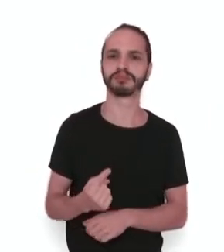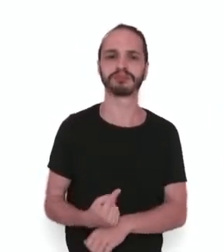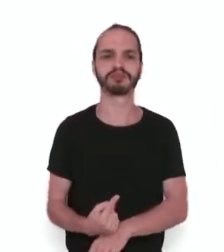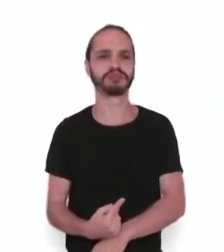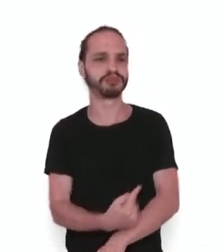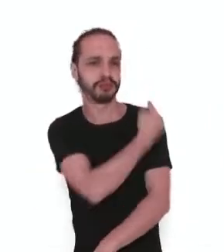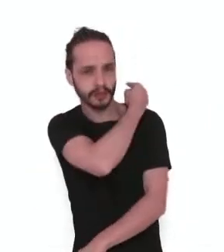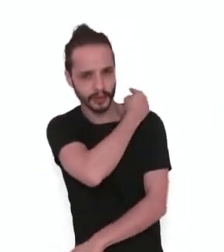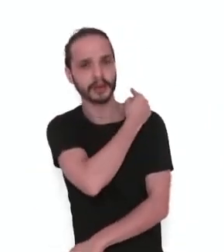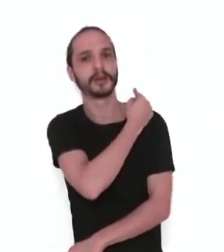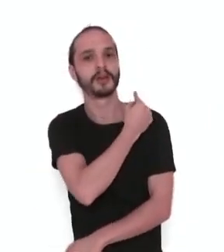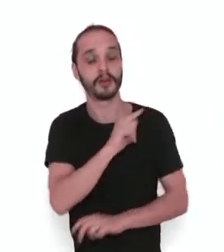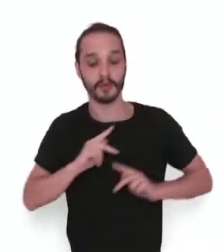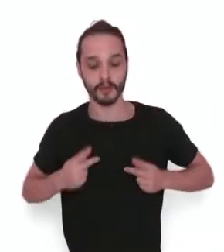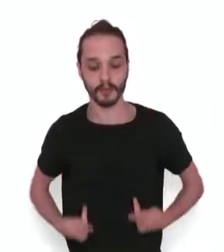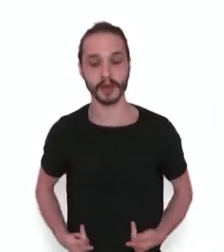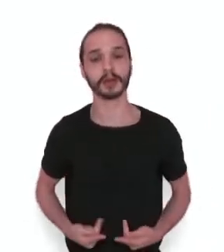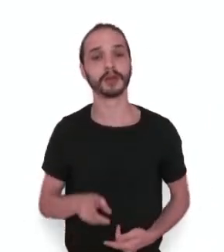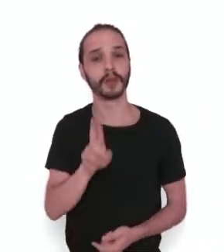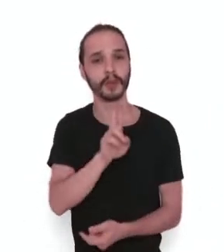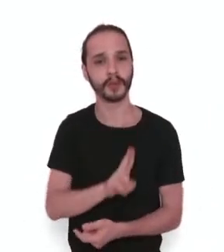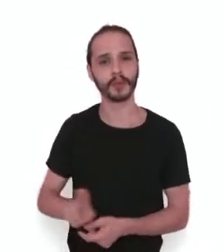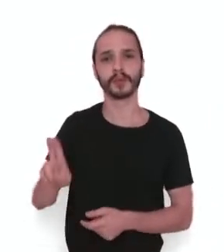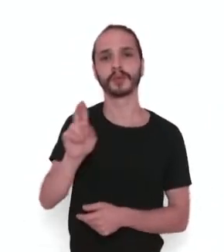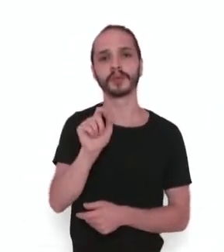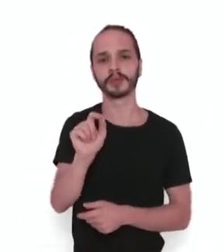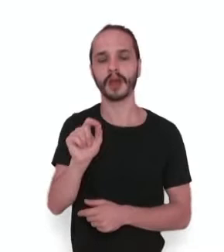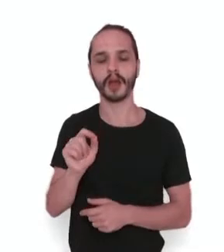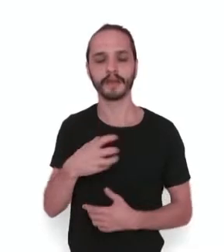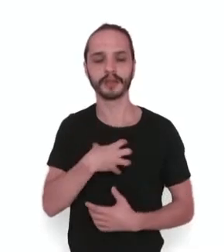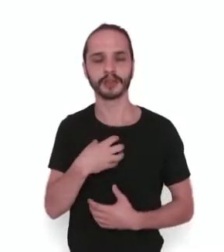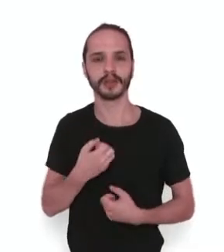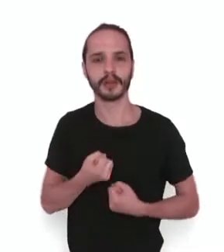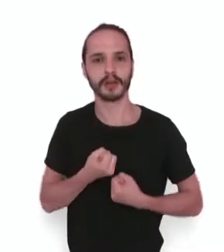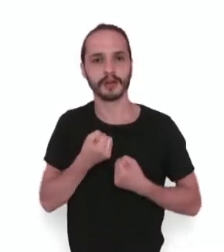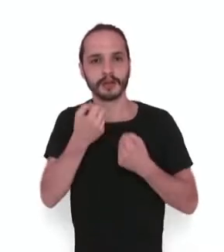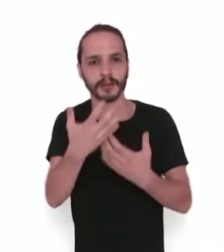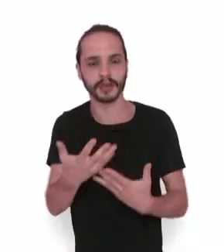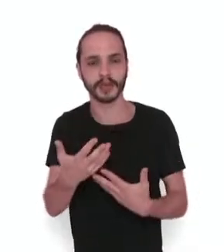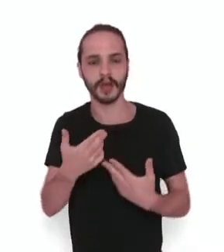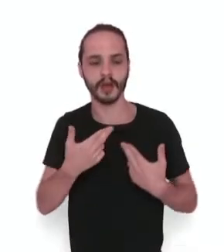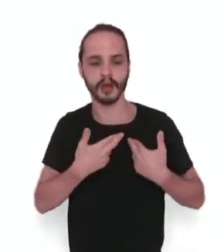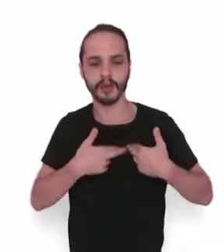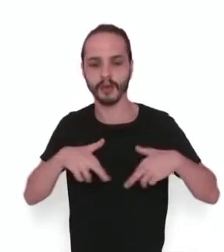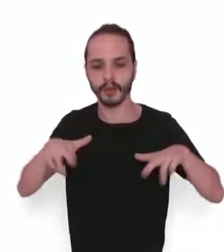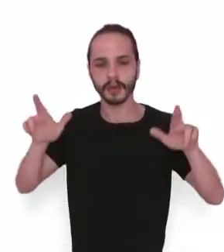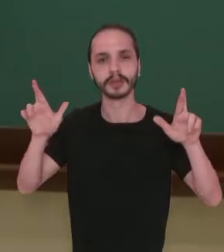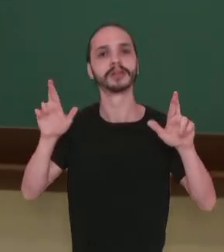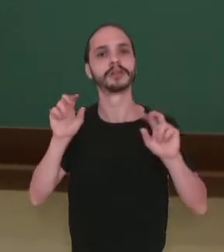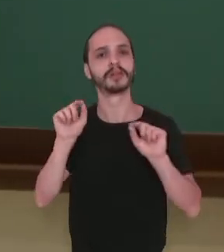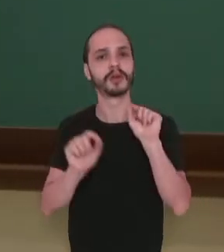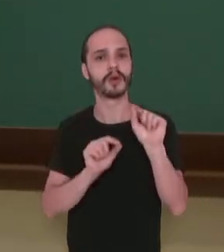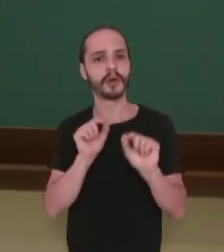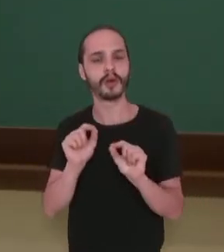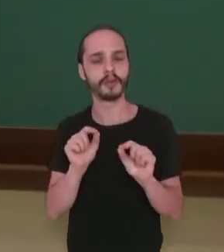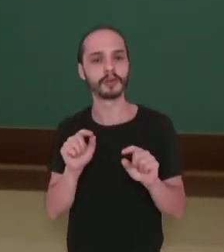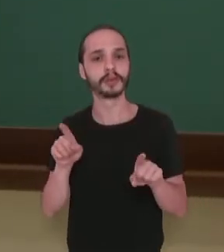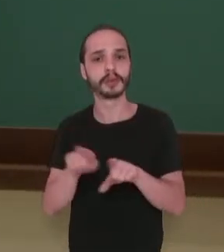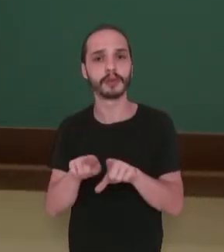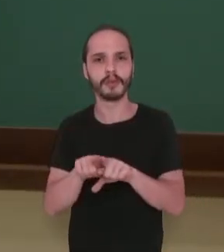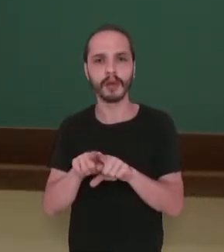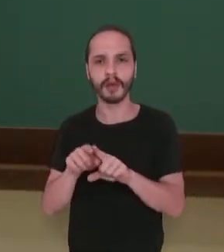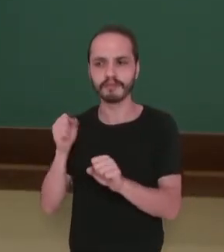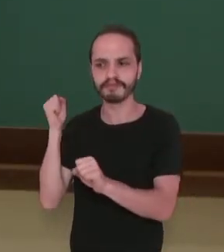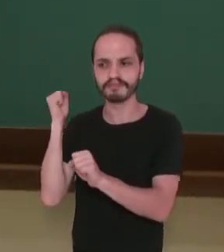dança como uma forma de expressão espiritual, sobrevivências, formas de caça. Então a gente